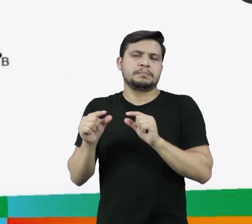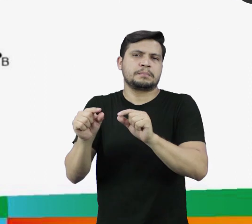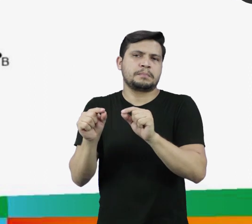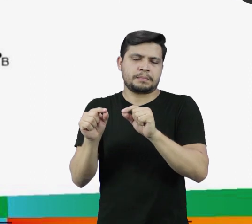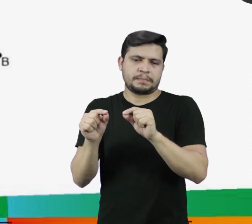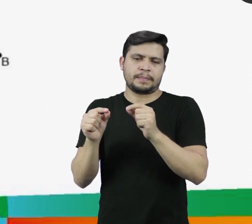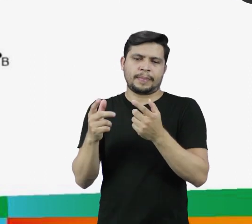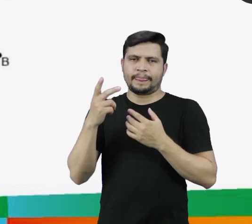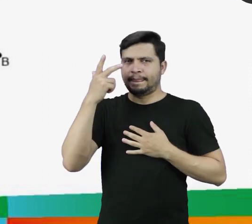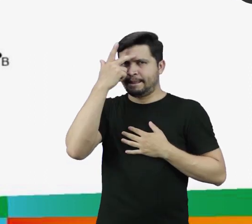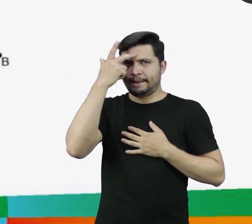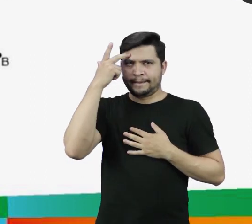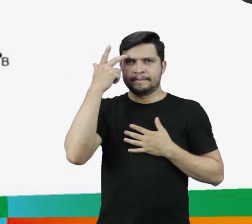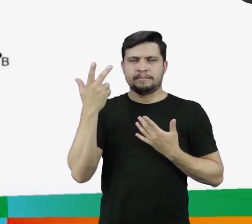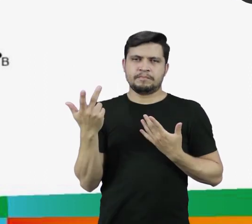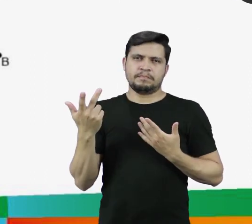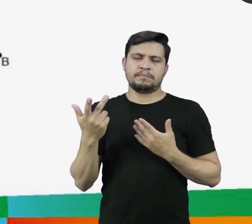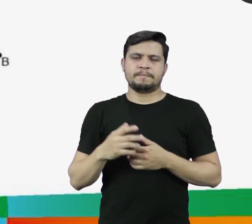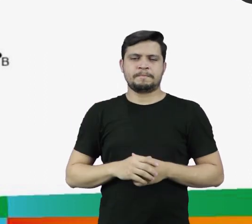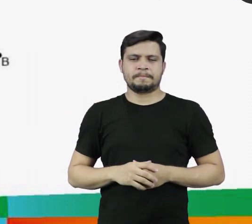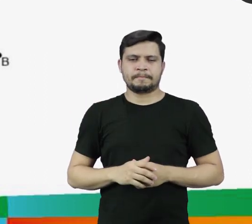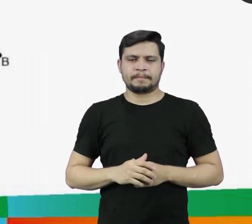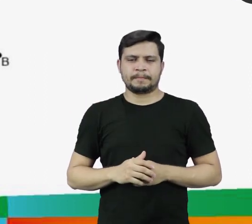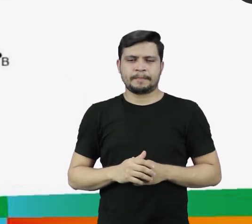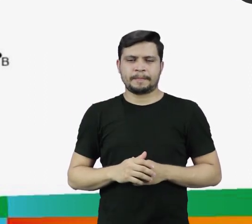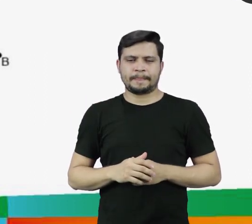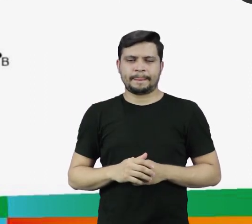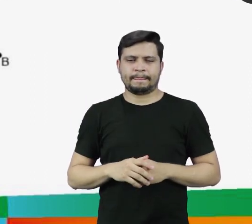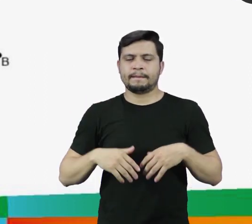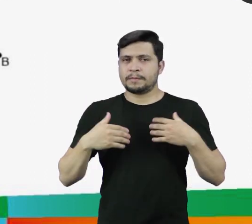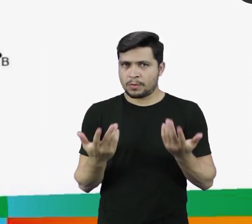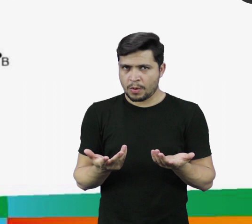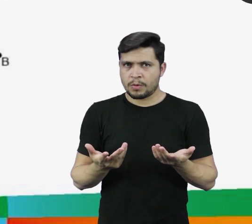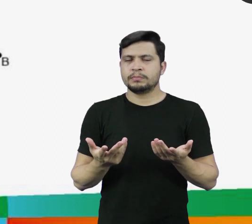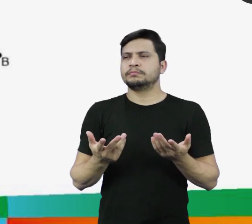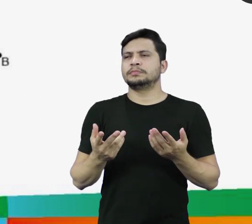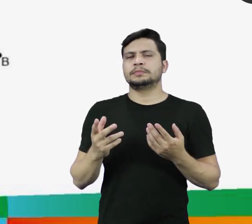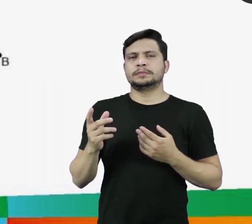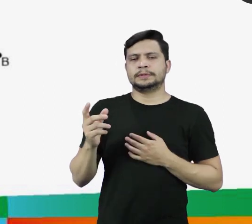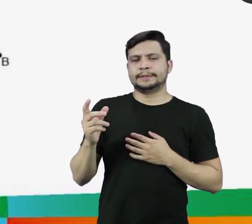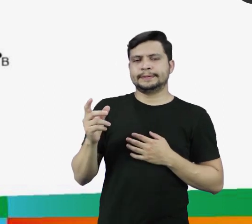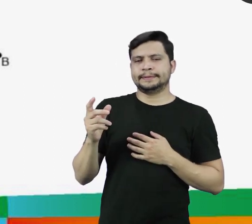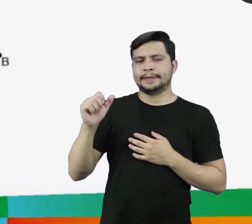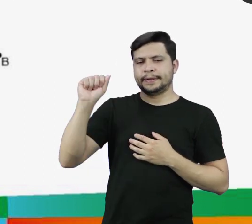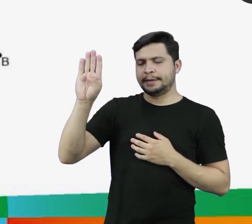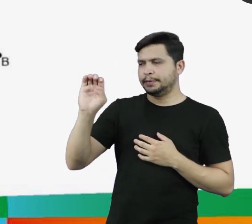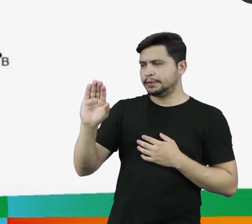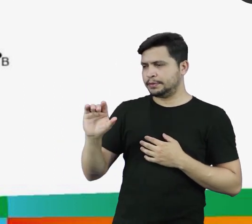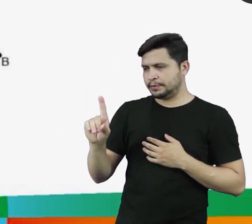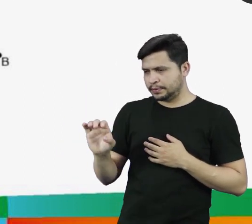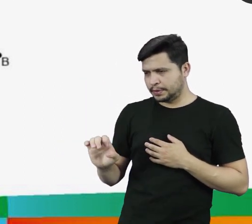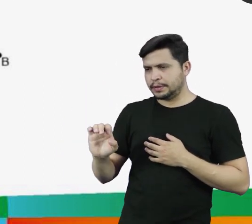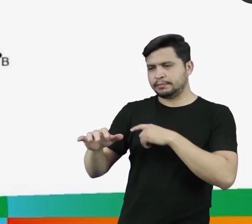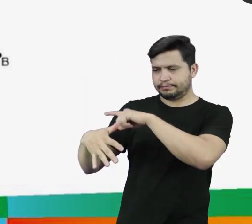os efeitos da corrente elétrica no corpo humano. Então a pergunta é, qual associação de baterias foi responsável pelo